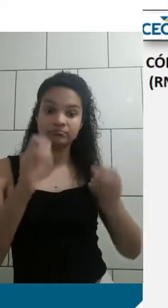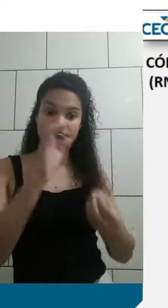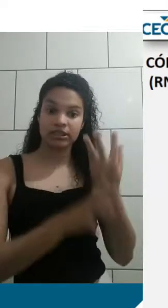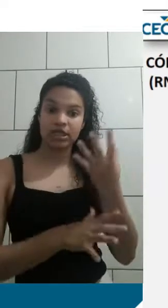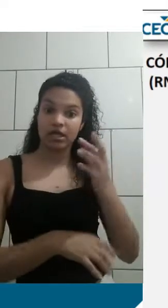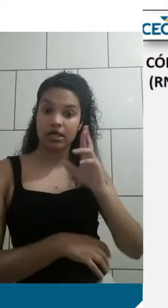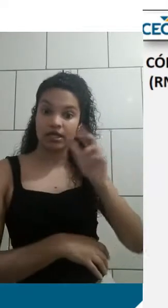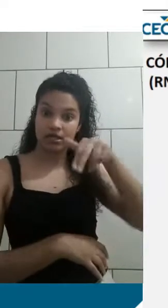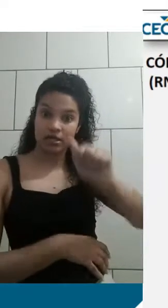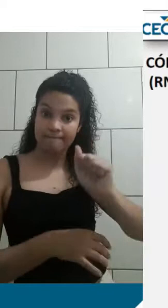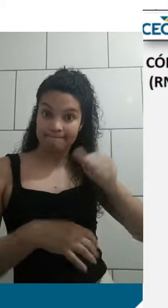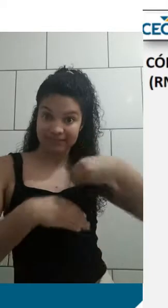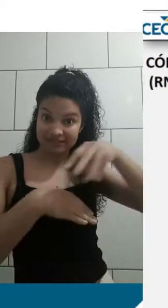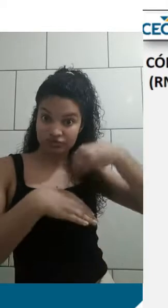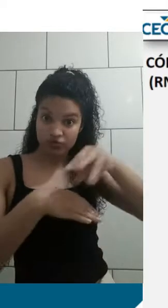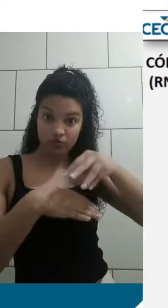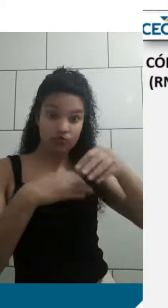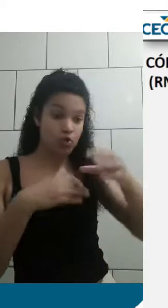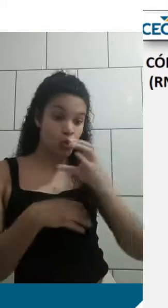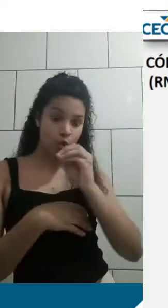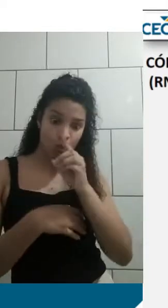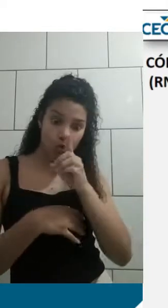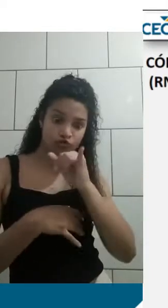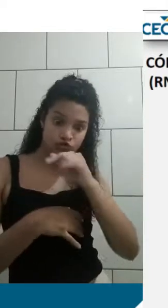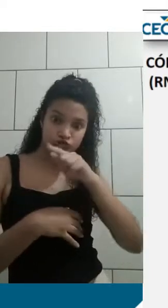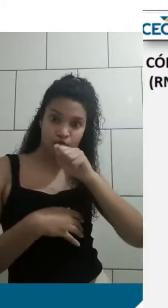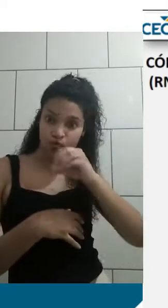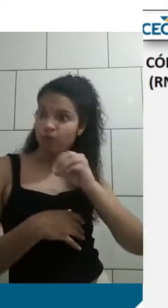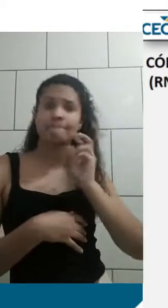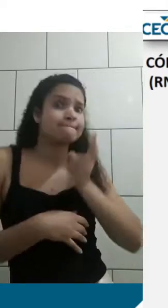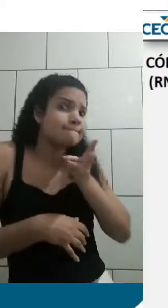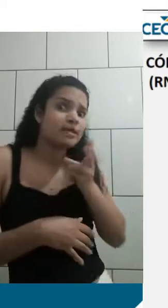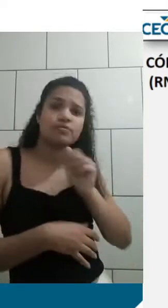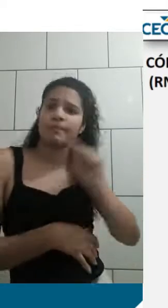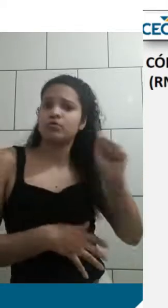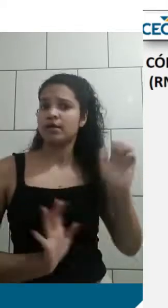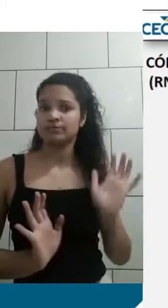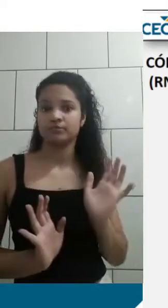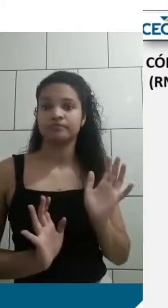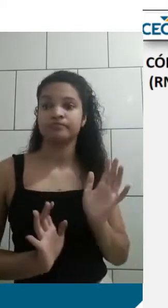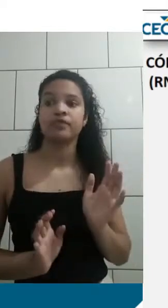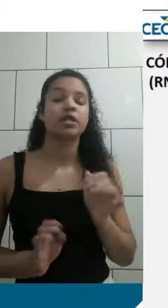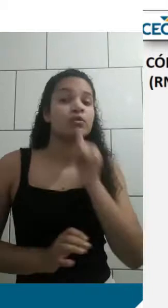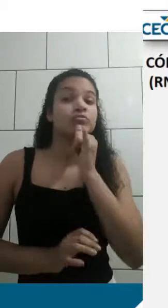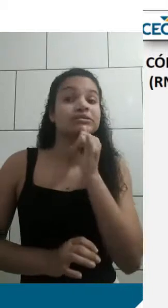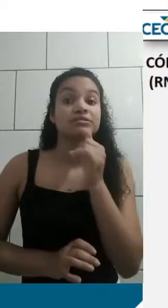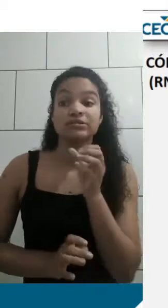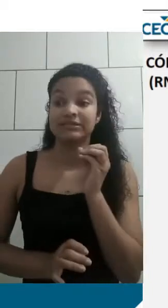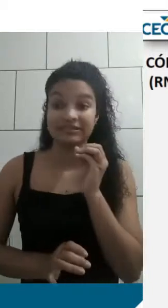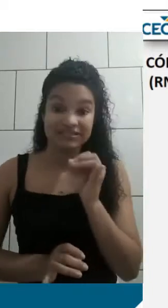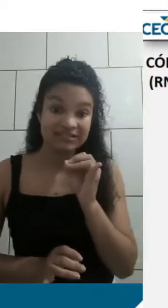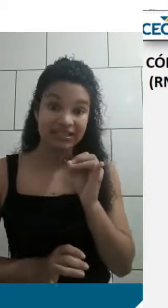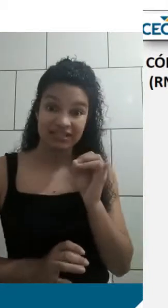mensageiro e codificar o mesmo aminoácido. Se a mudança ocorre para um códon que codifica